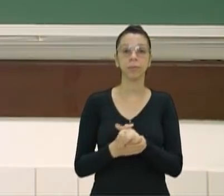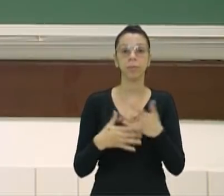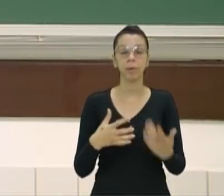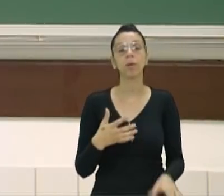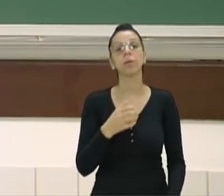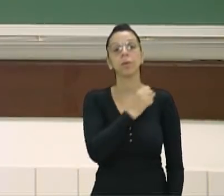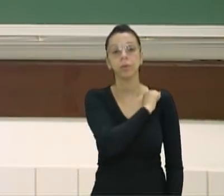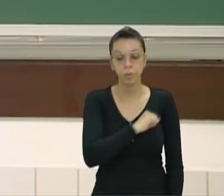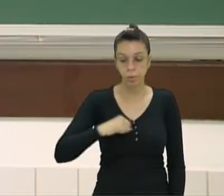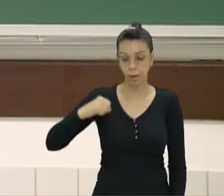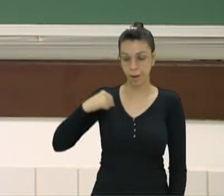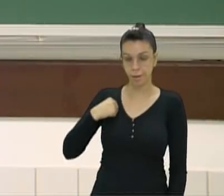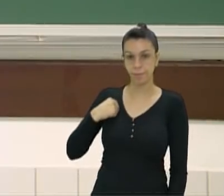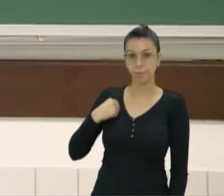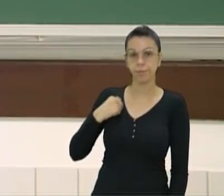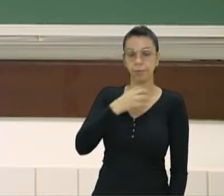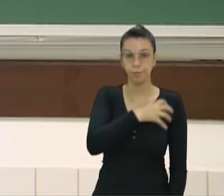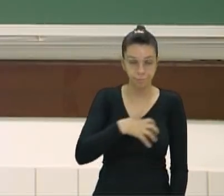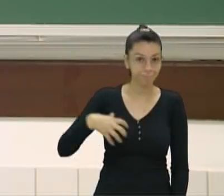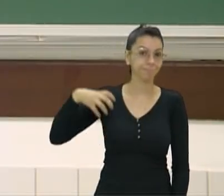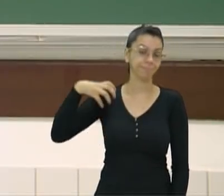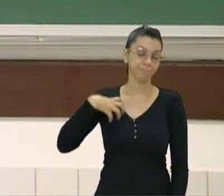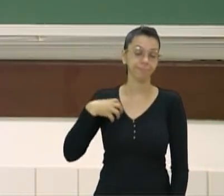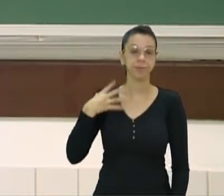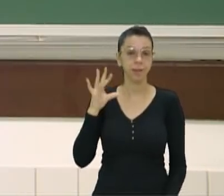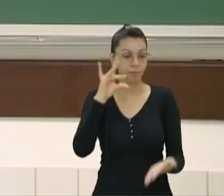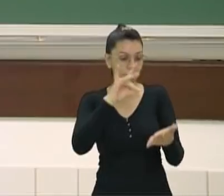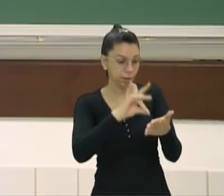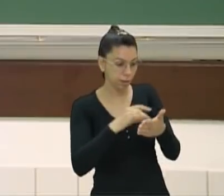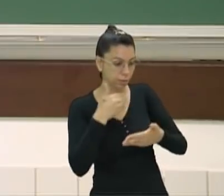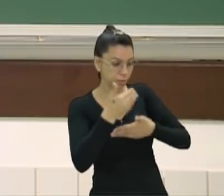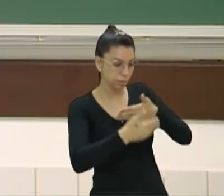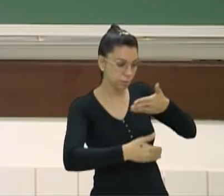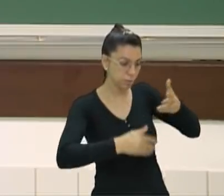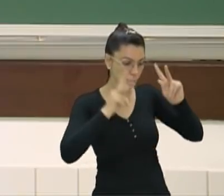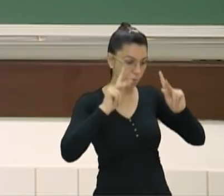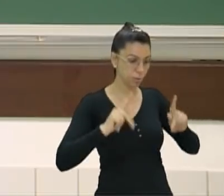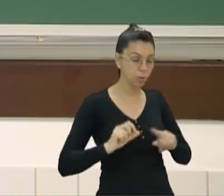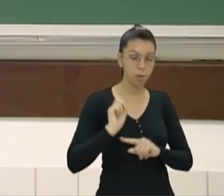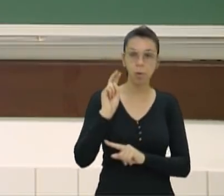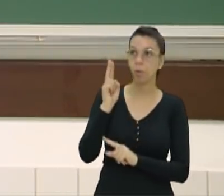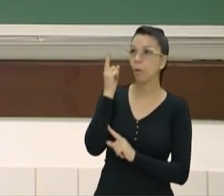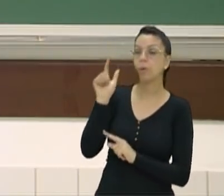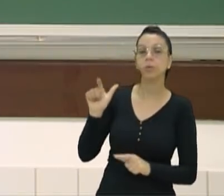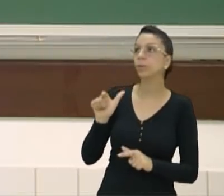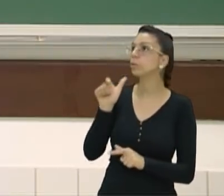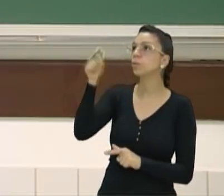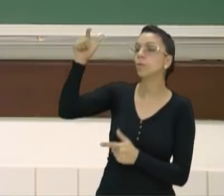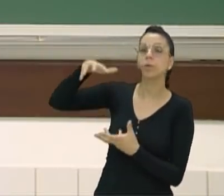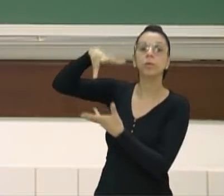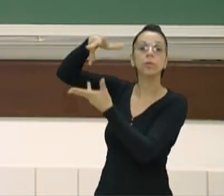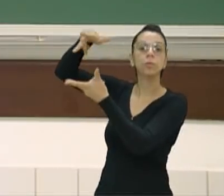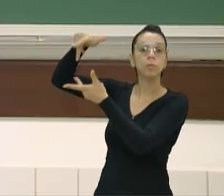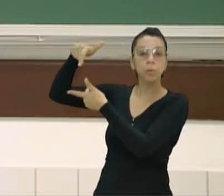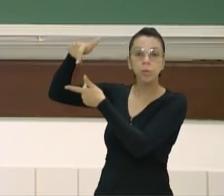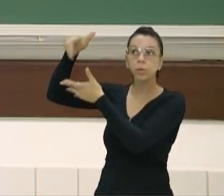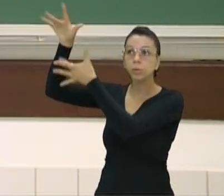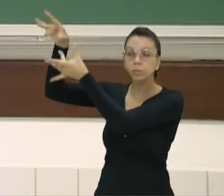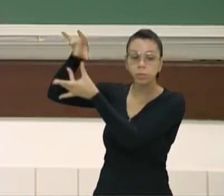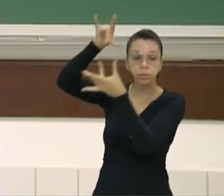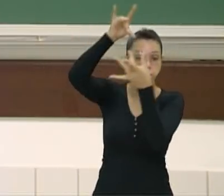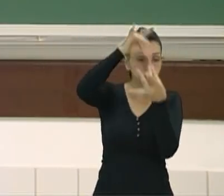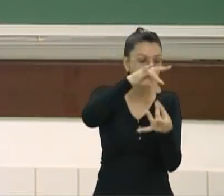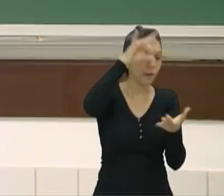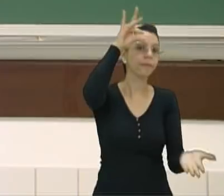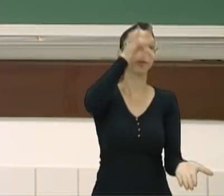os sofistas, entre se a verdade é construída pelo ser humano ou se ela é oriunda de um outro universo e que ela vem